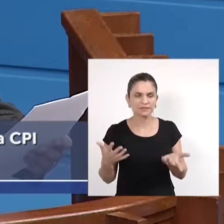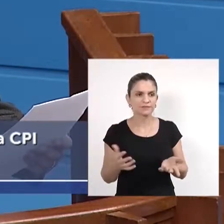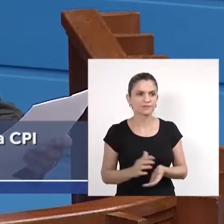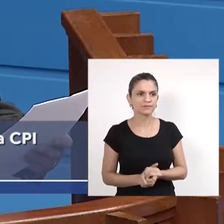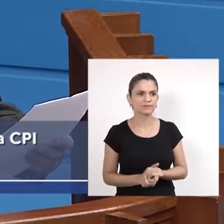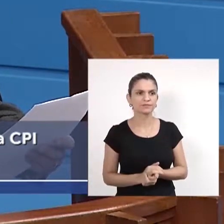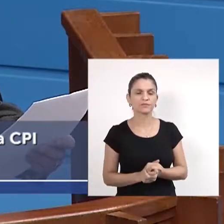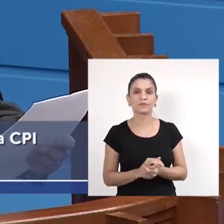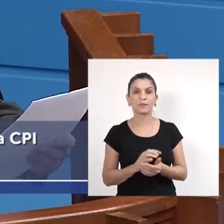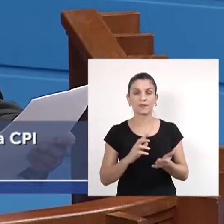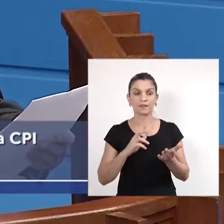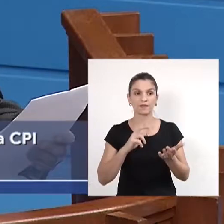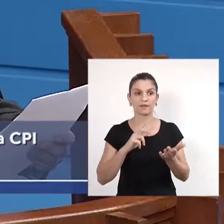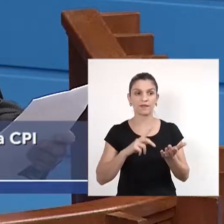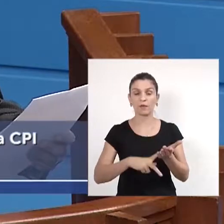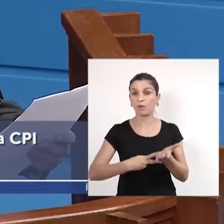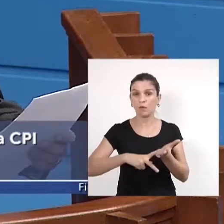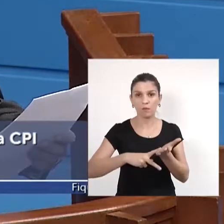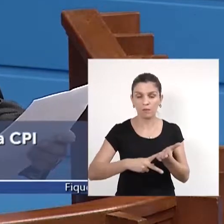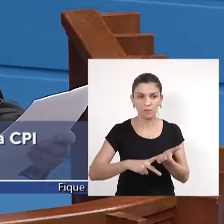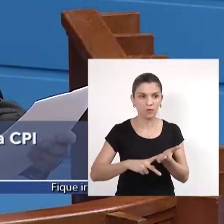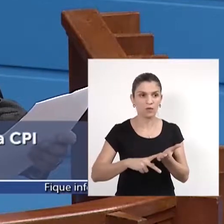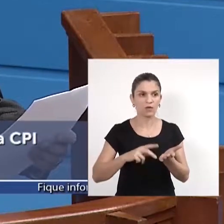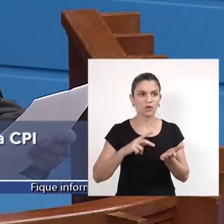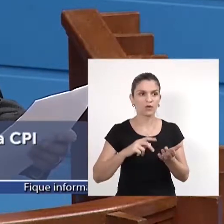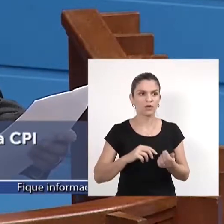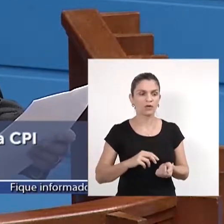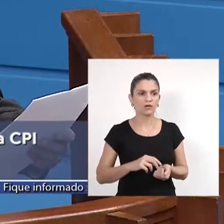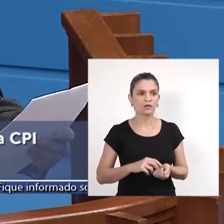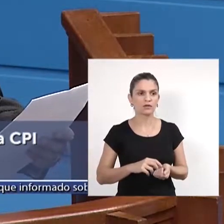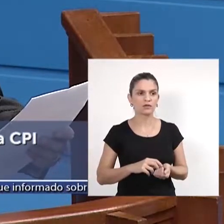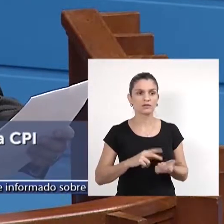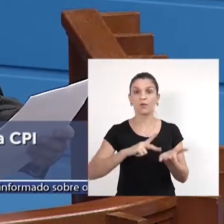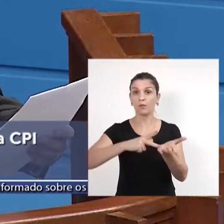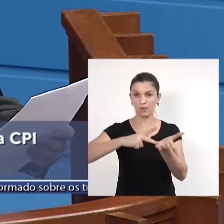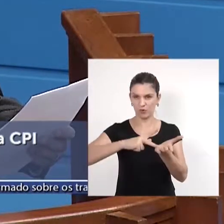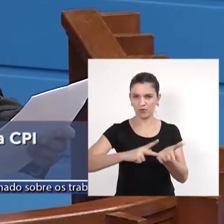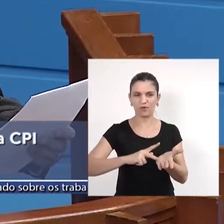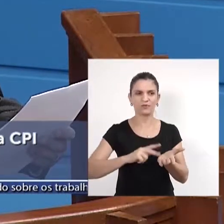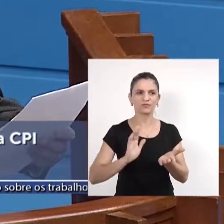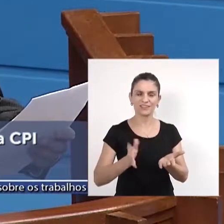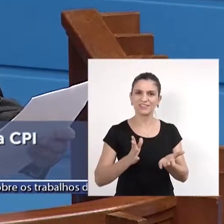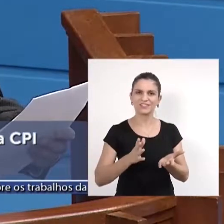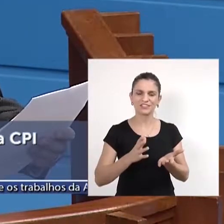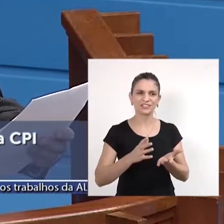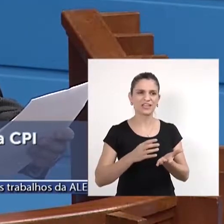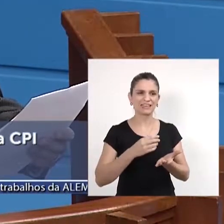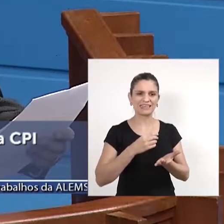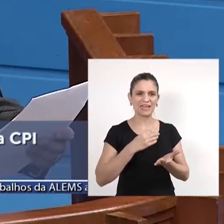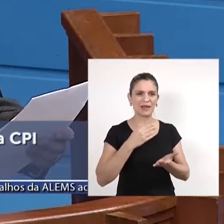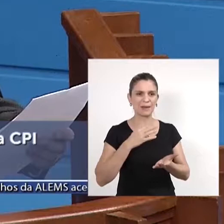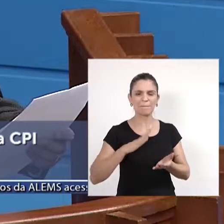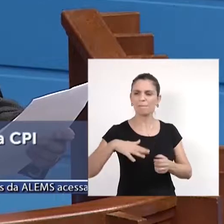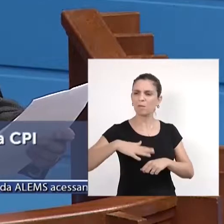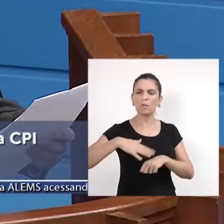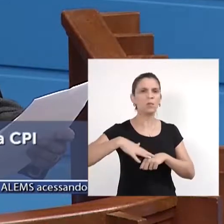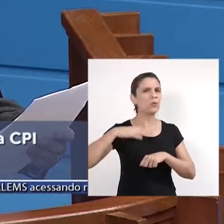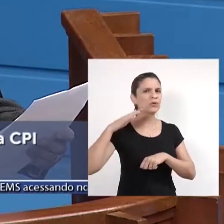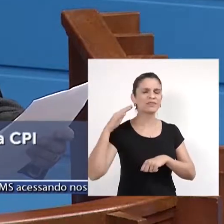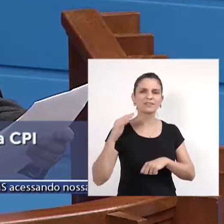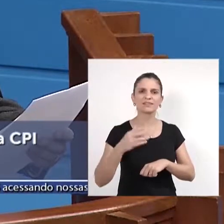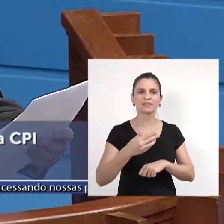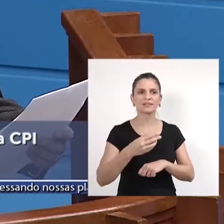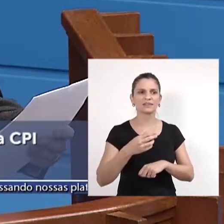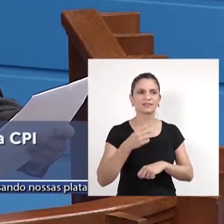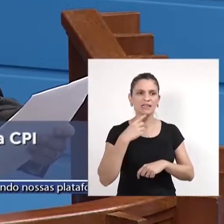ano, o PROCON já registrou total de 1.431 queixas. 435 são referentes a cobranças indevidas ou abusivas,